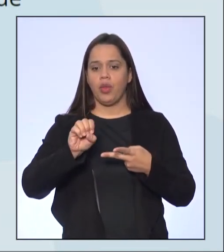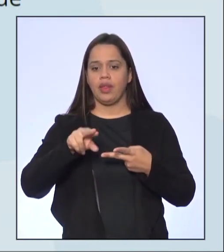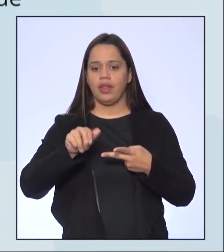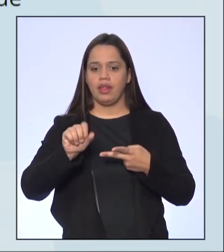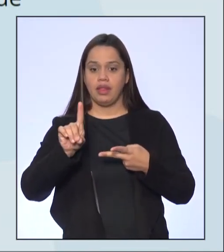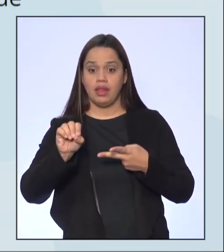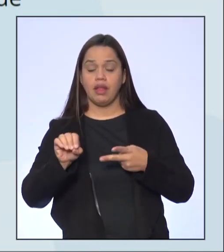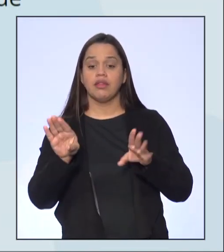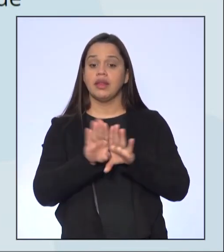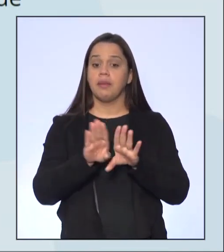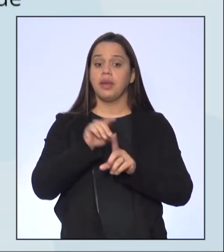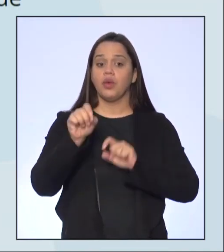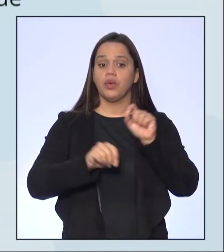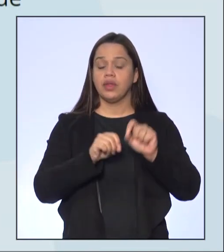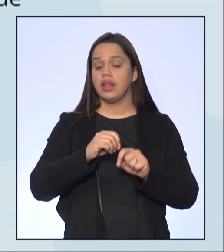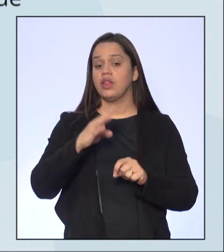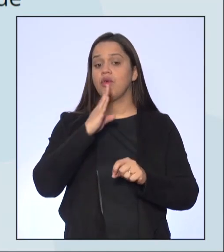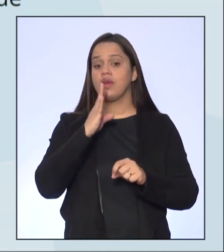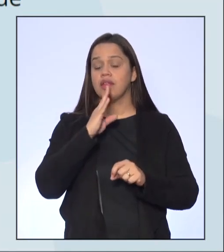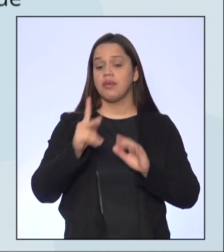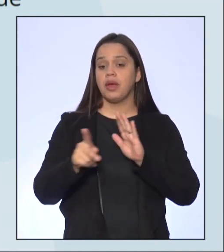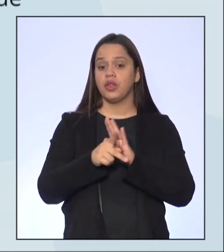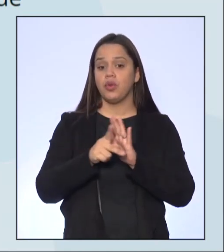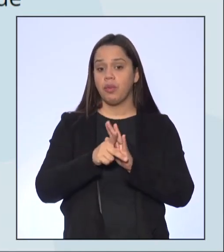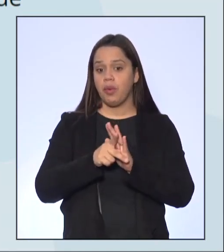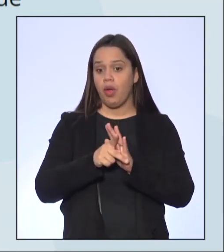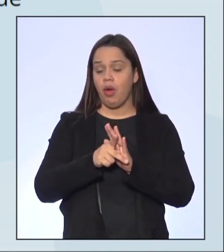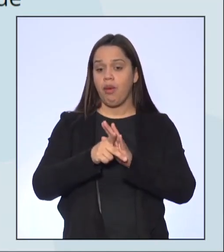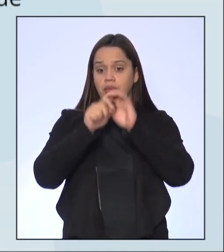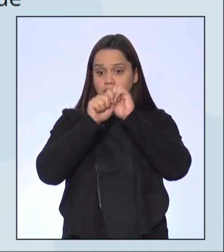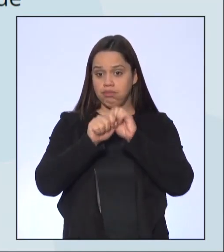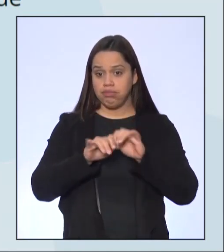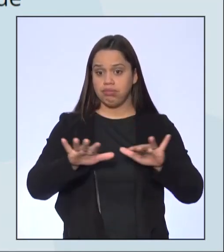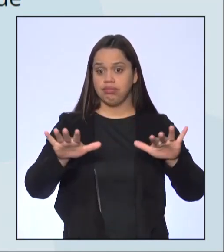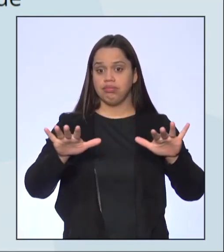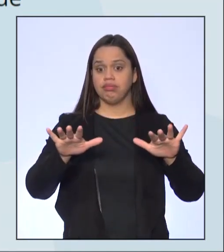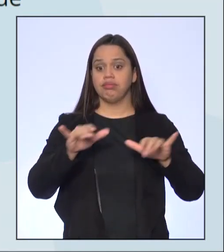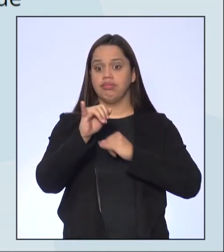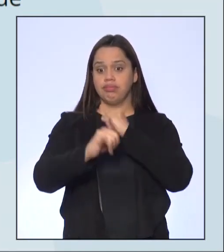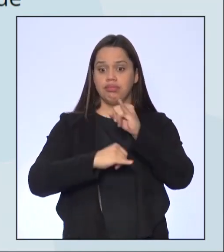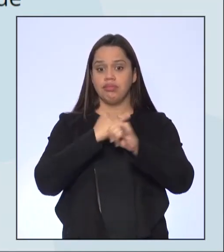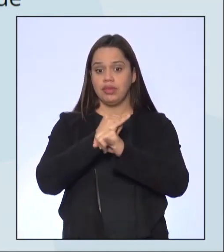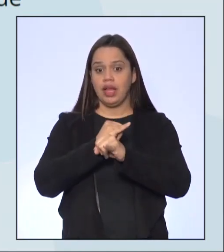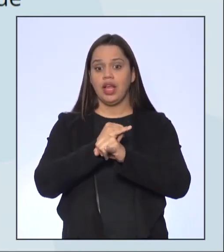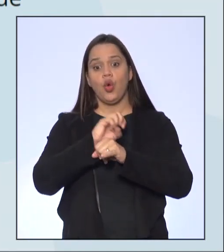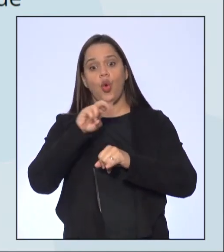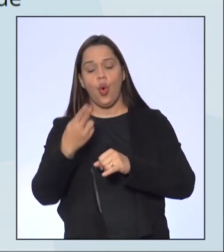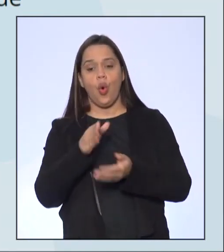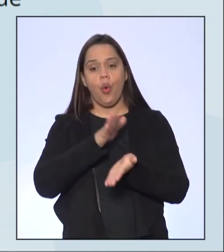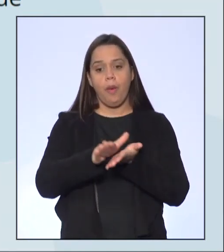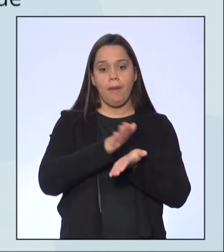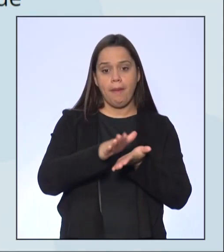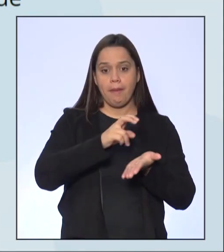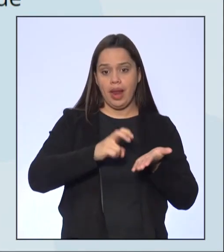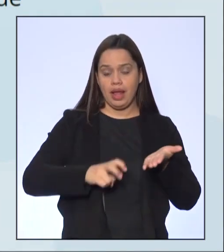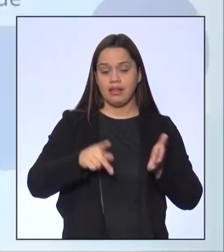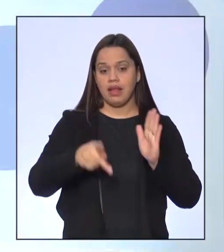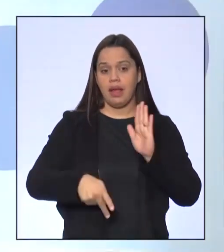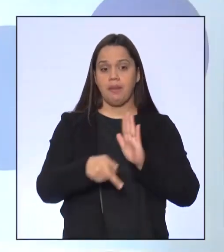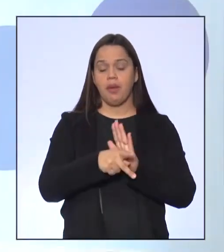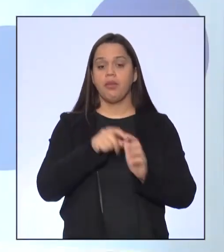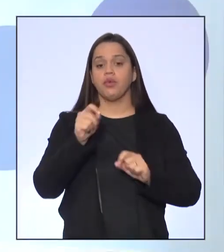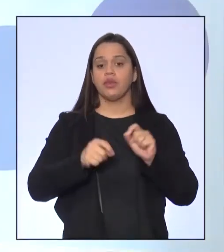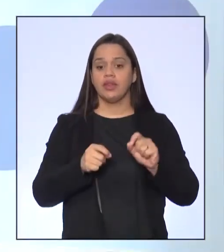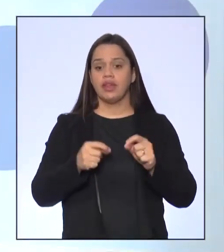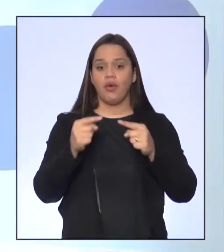conhecimento, por meio de publicação eletrônica ou impressa, de situações relacionadas ao sistema de